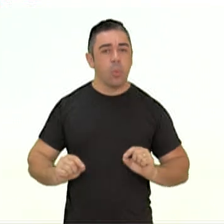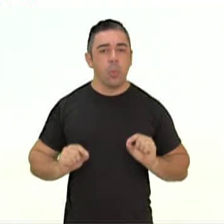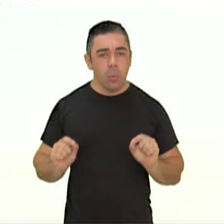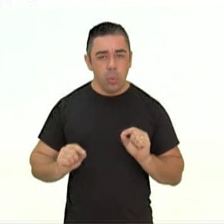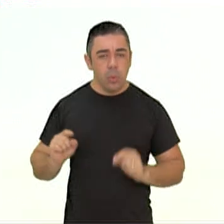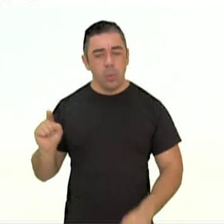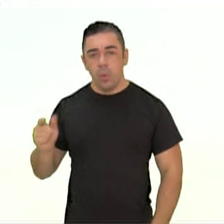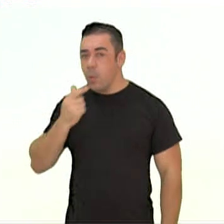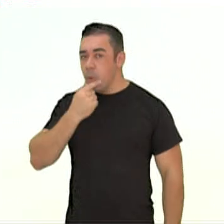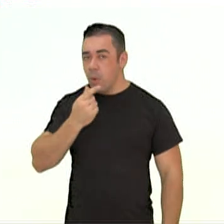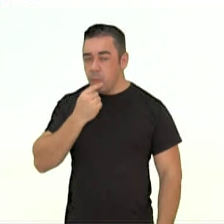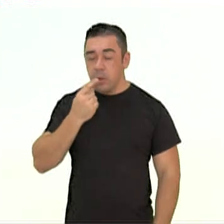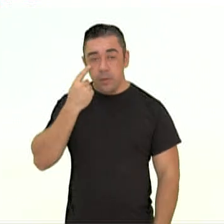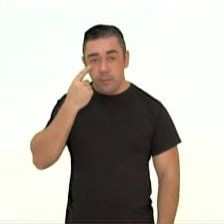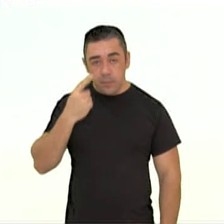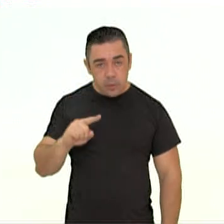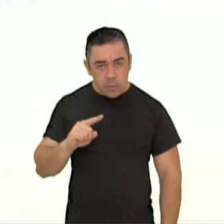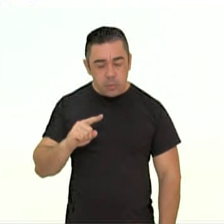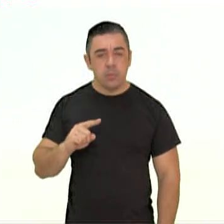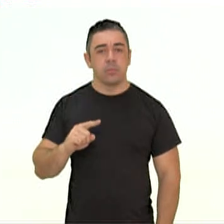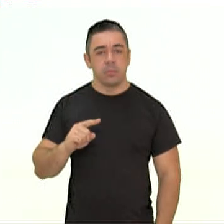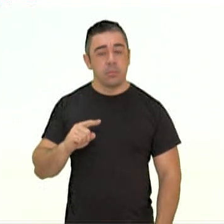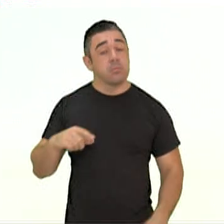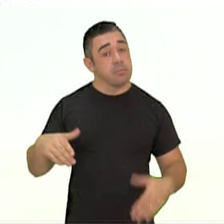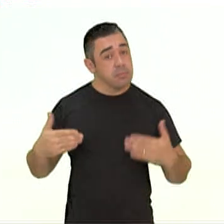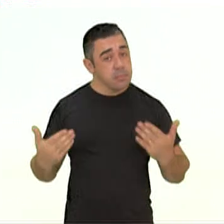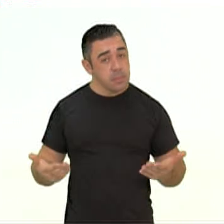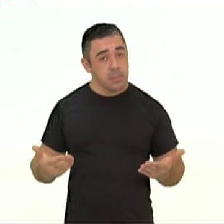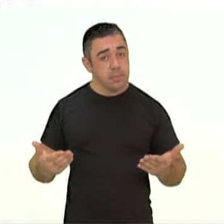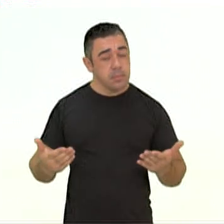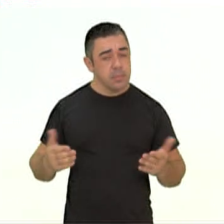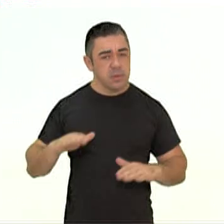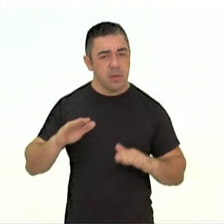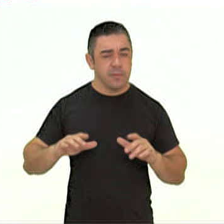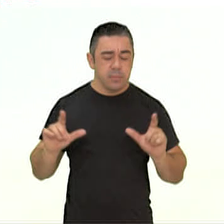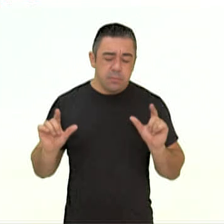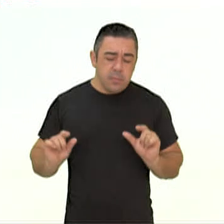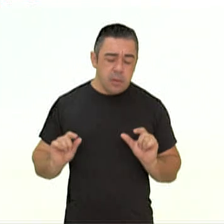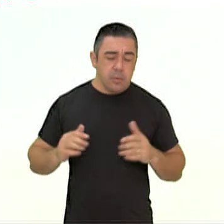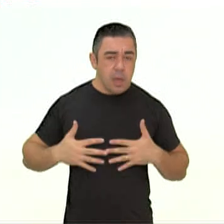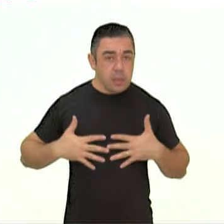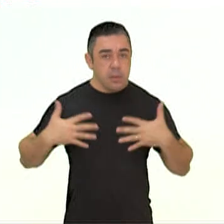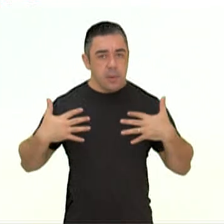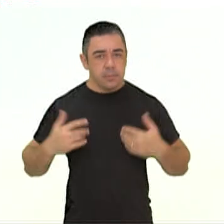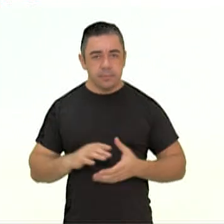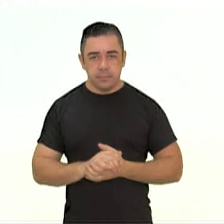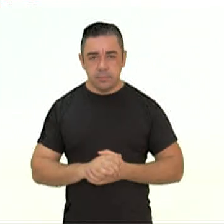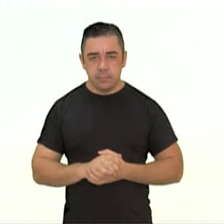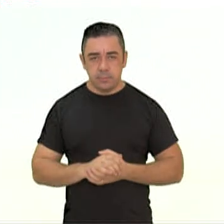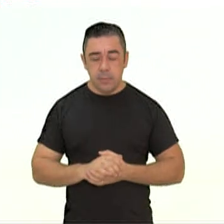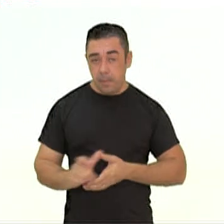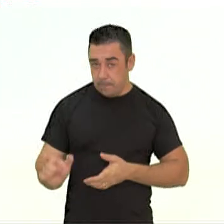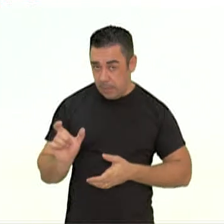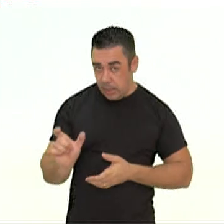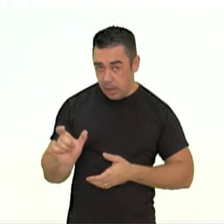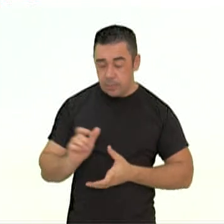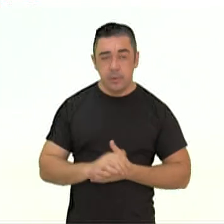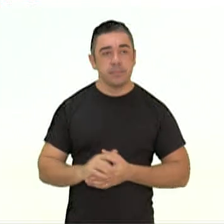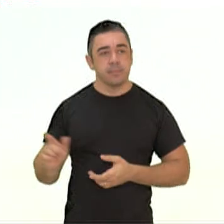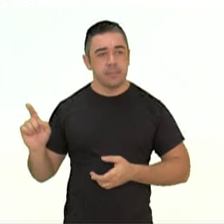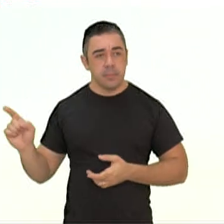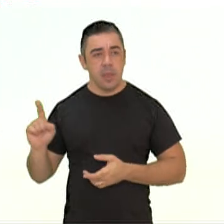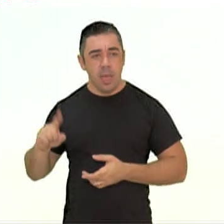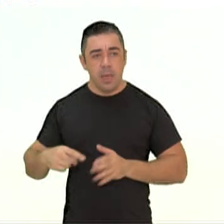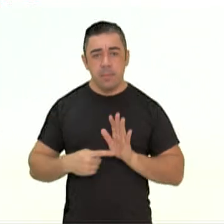Cirino acompanhou, embora com menos entusiasmo. A palavra destacada expressa